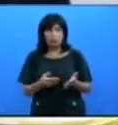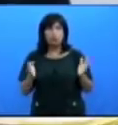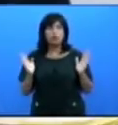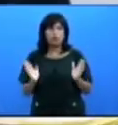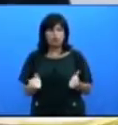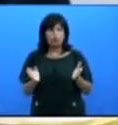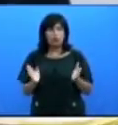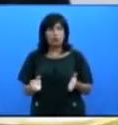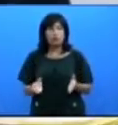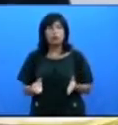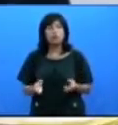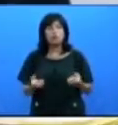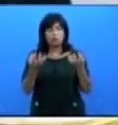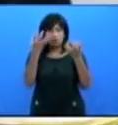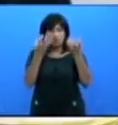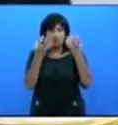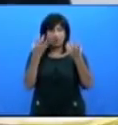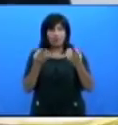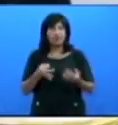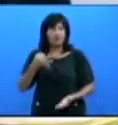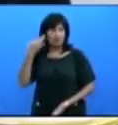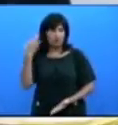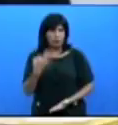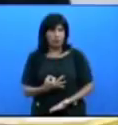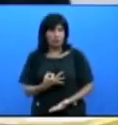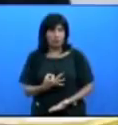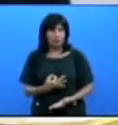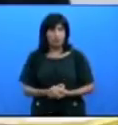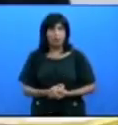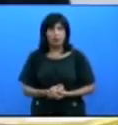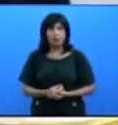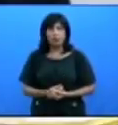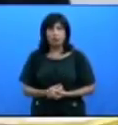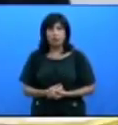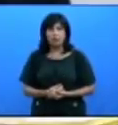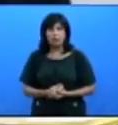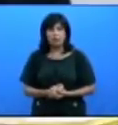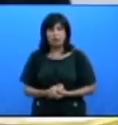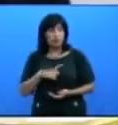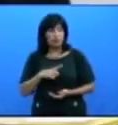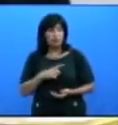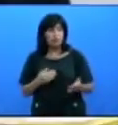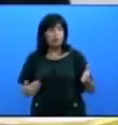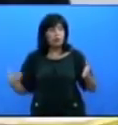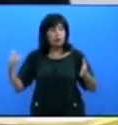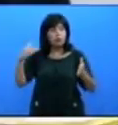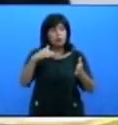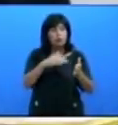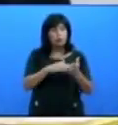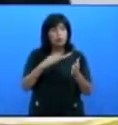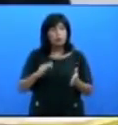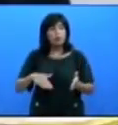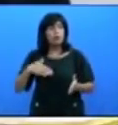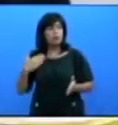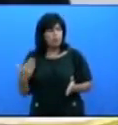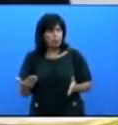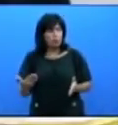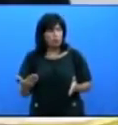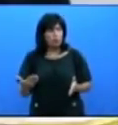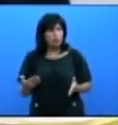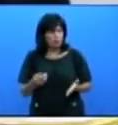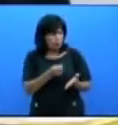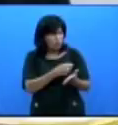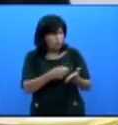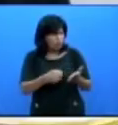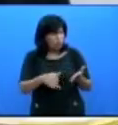pretende regularizar a posse. Simples restabelecimento do prazo para a lavratura pública seria o suficiente